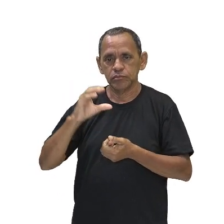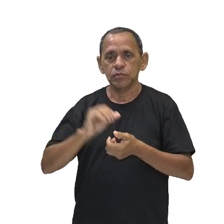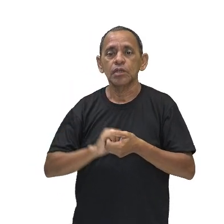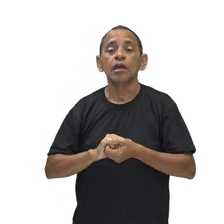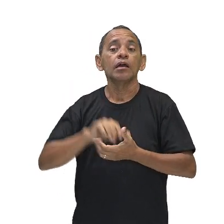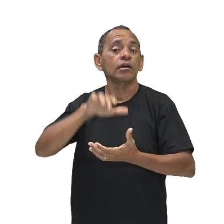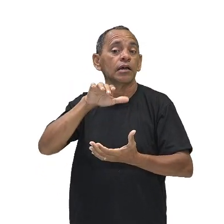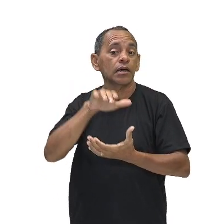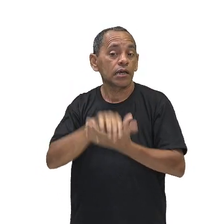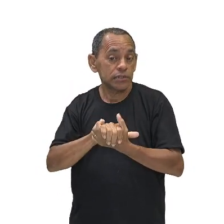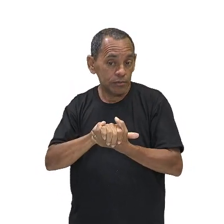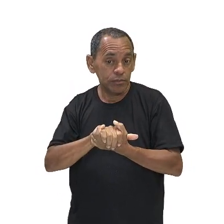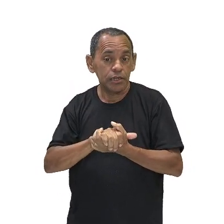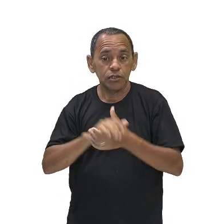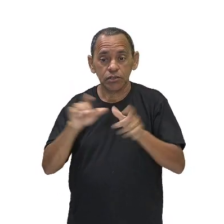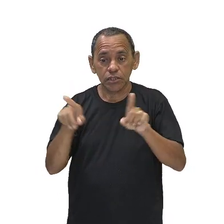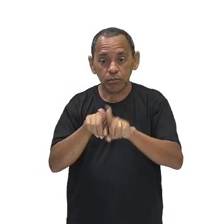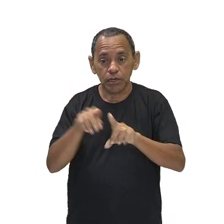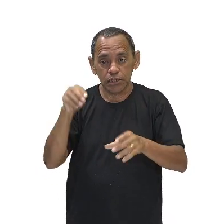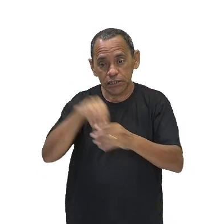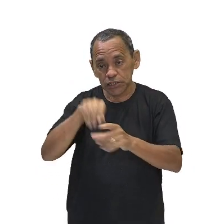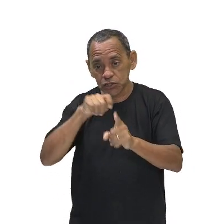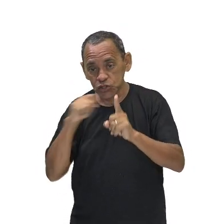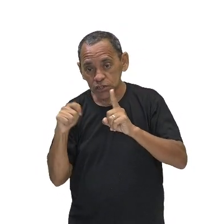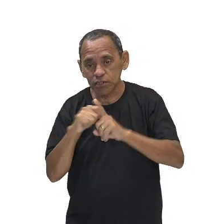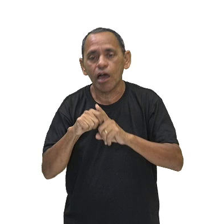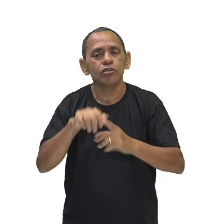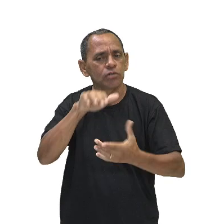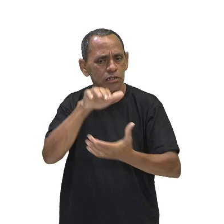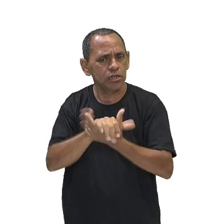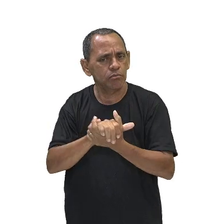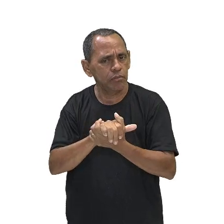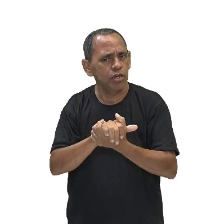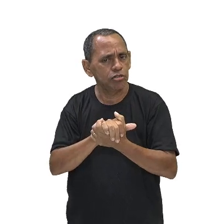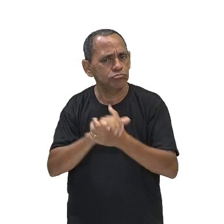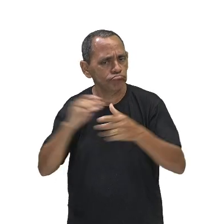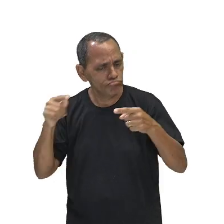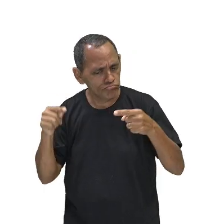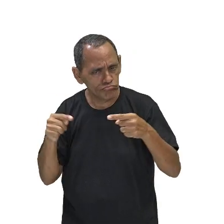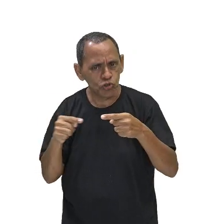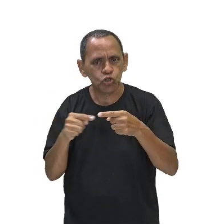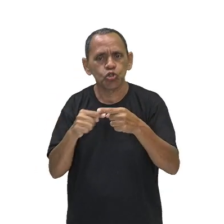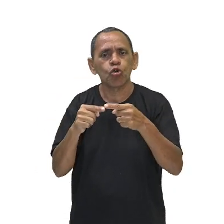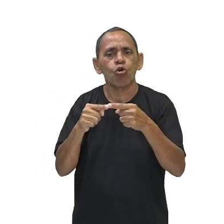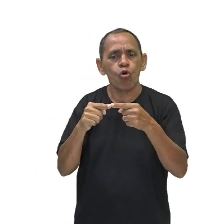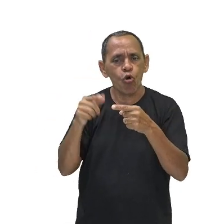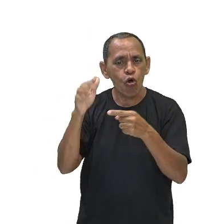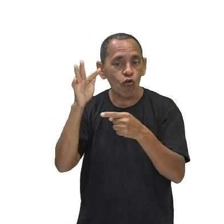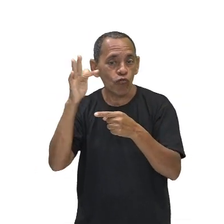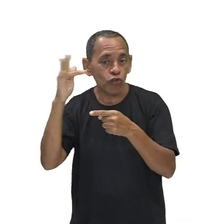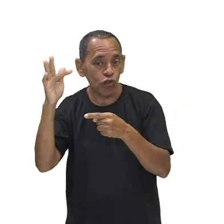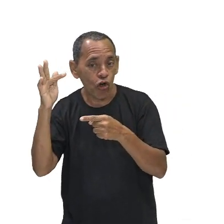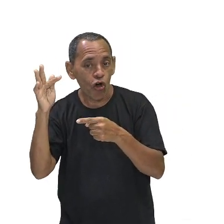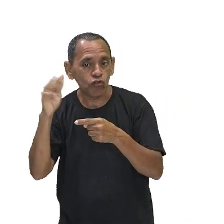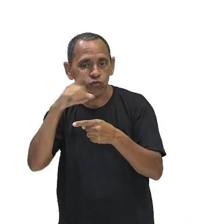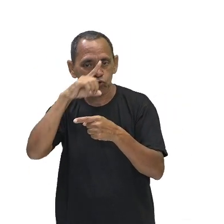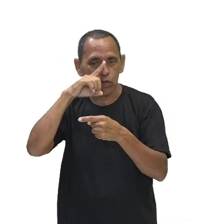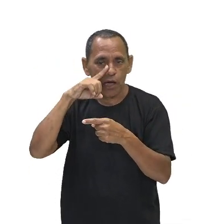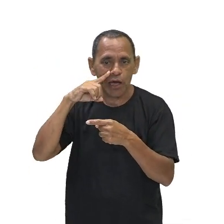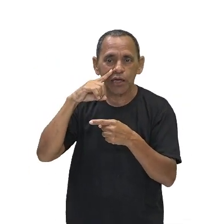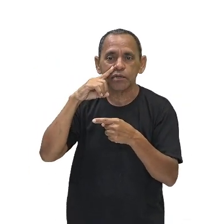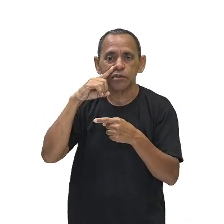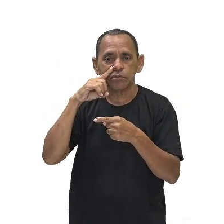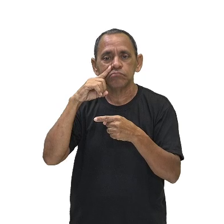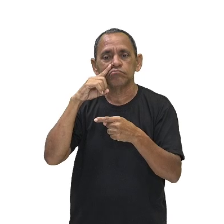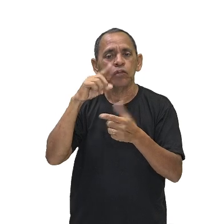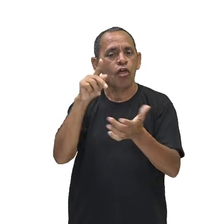Olha aí, para a nossa sociedade, o casamento, de acordo com Durkheim, é um fato social para se